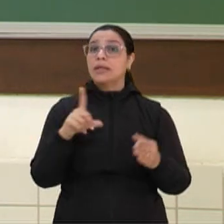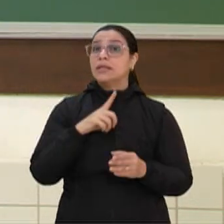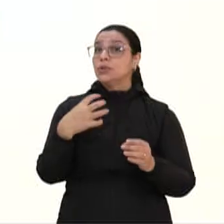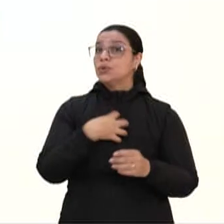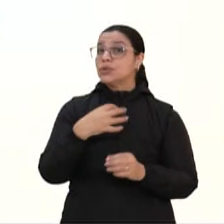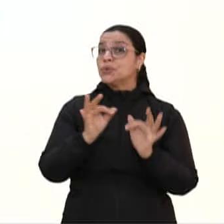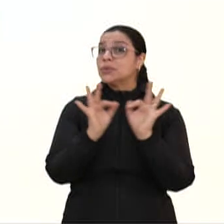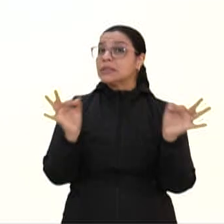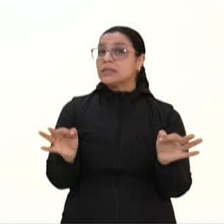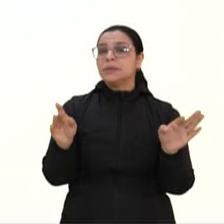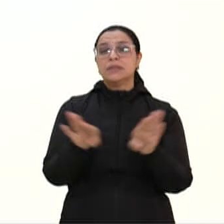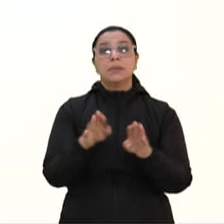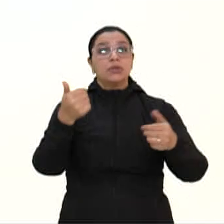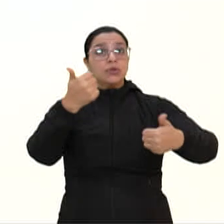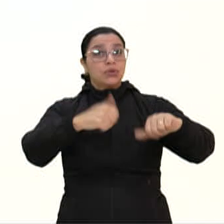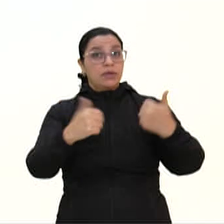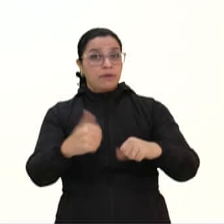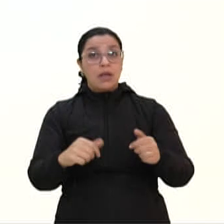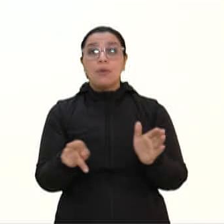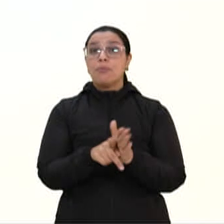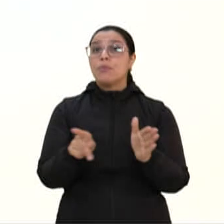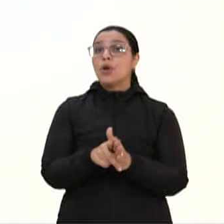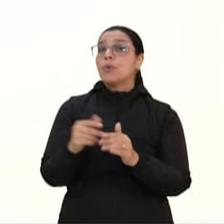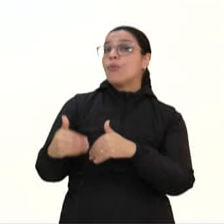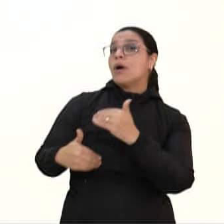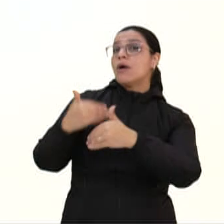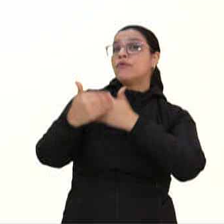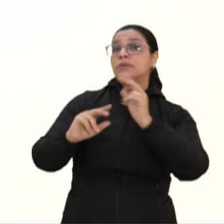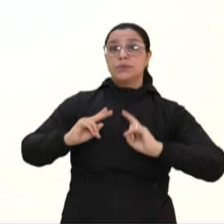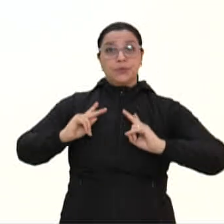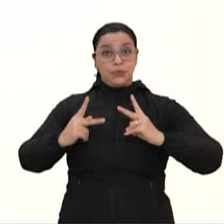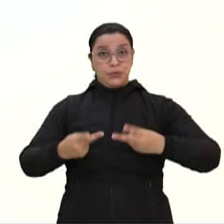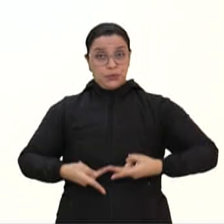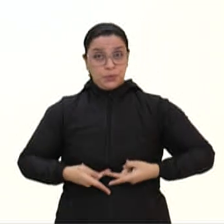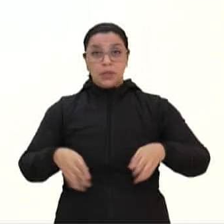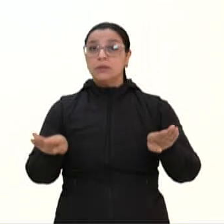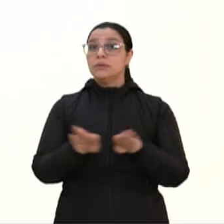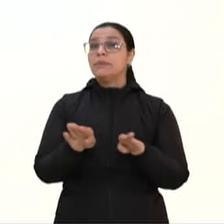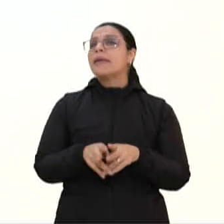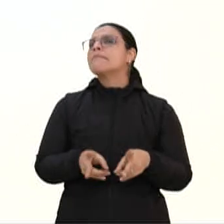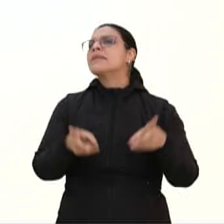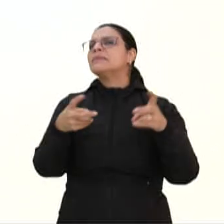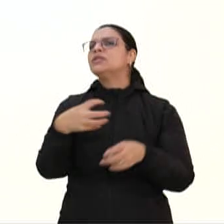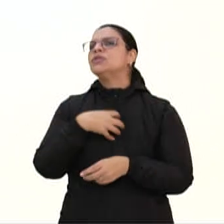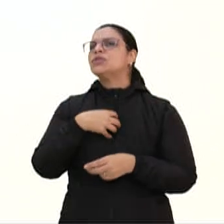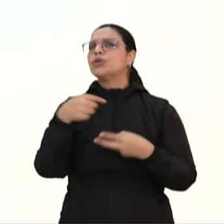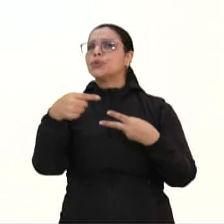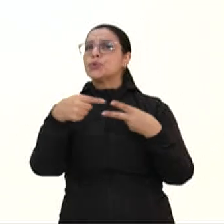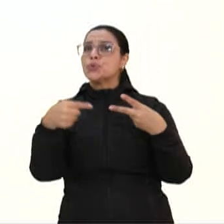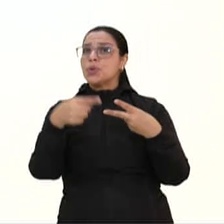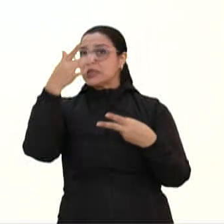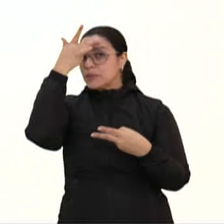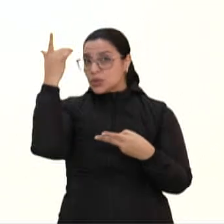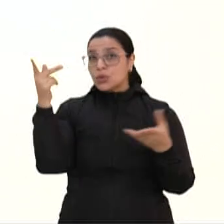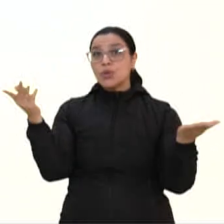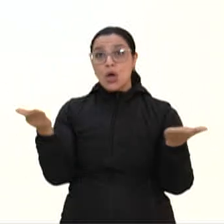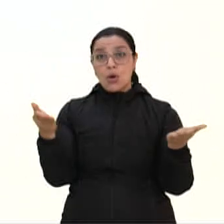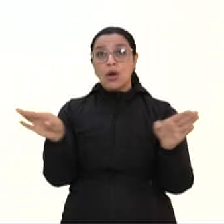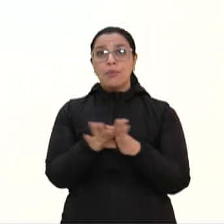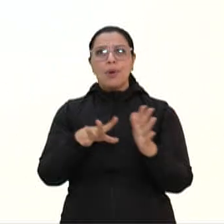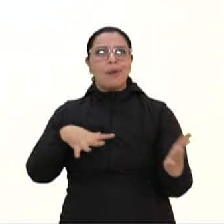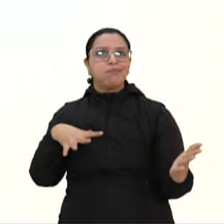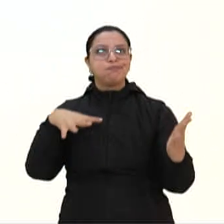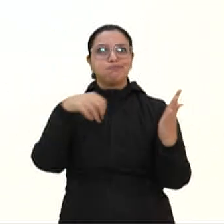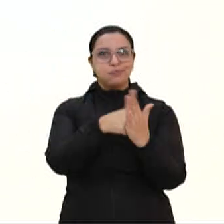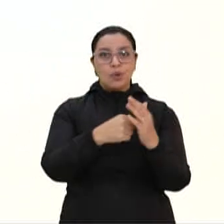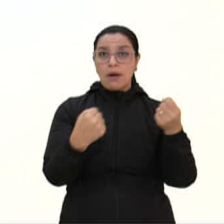Existe uma forma simples de avaliar o grau de evolução do ser humano. Basta observar dois sujeitos após uma